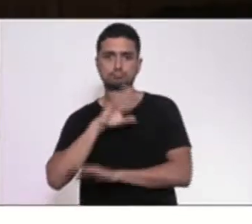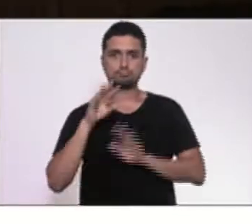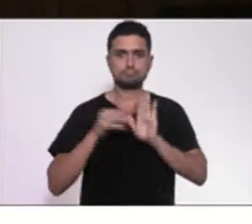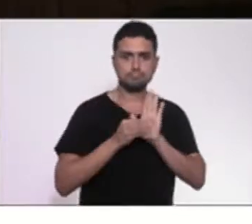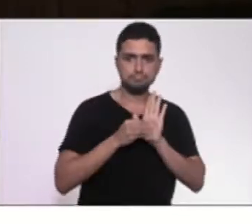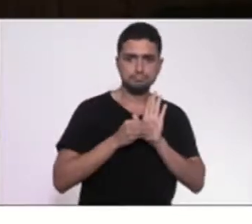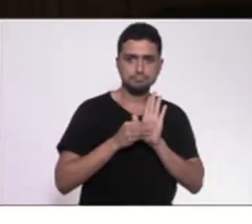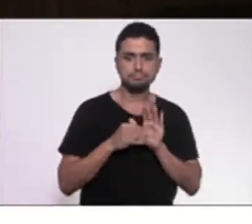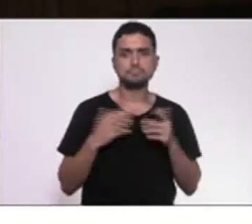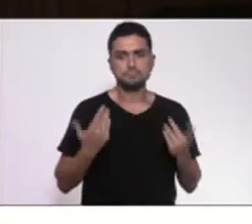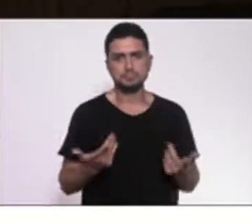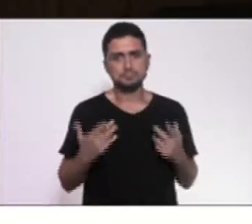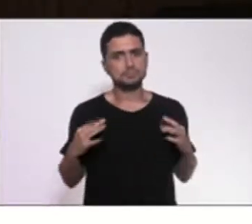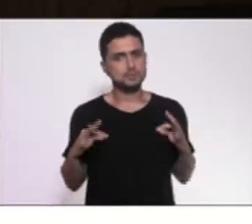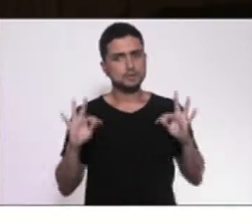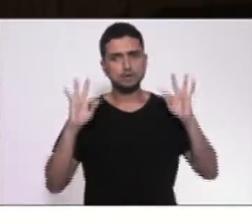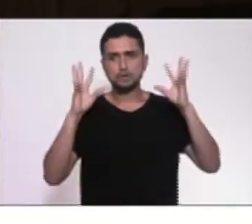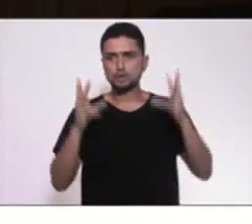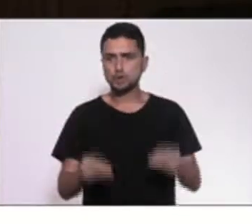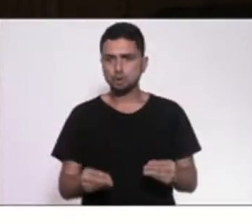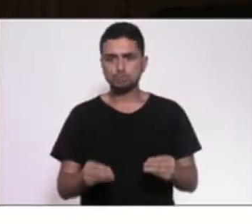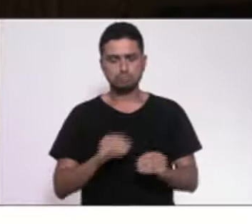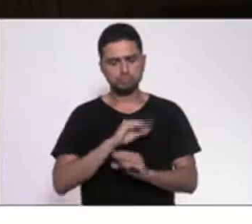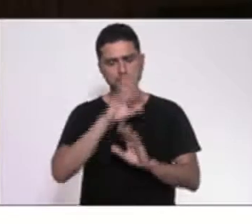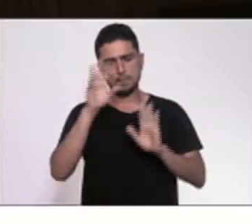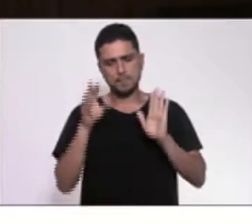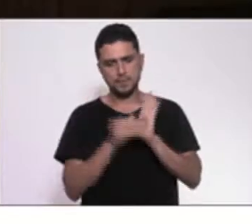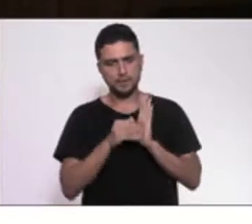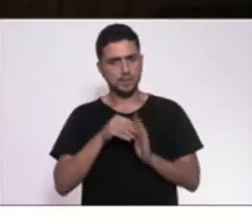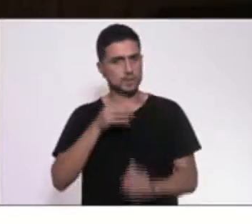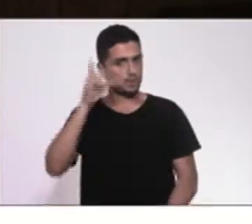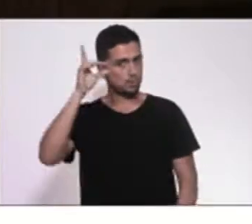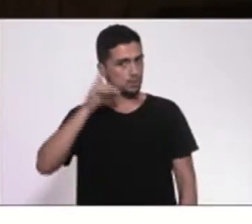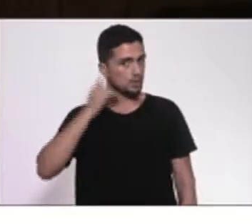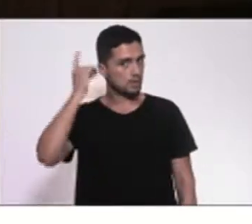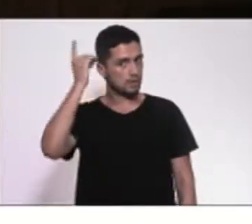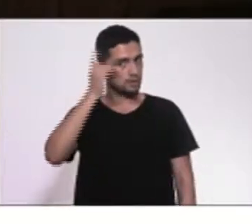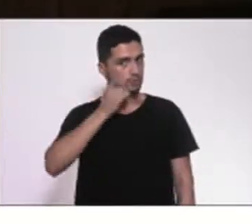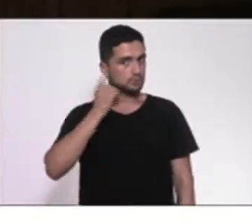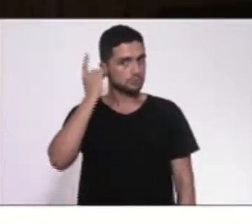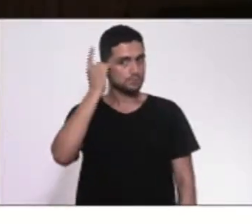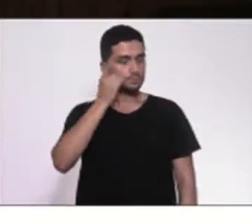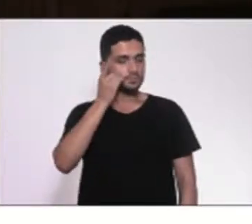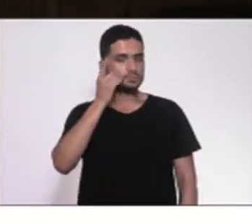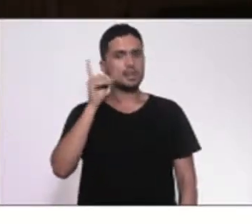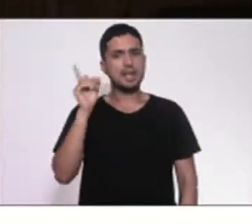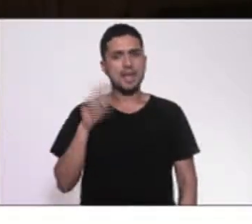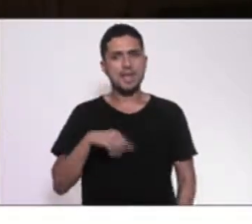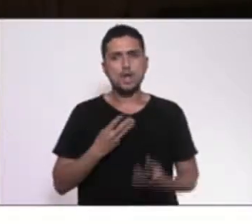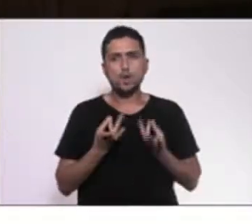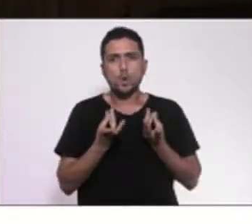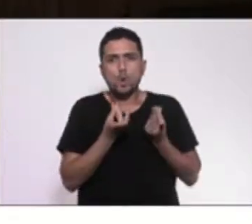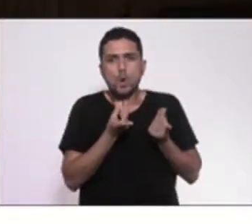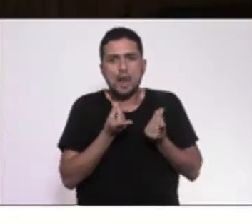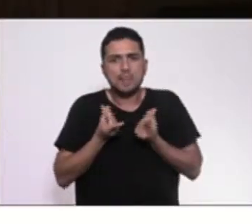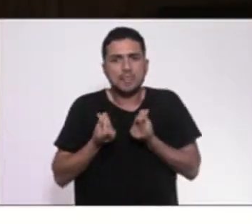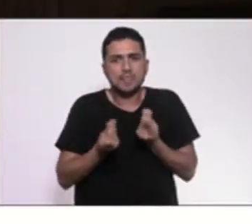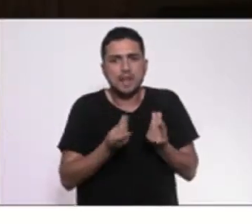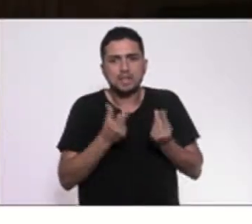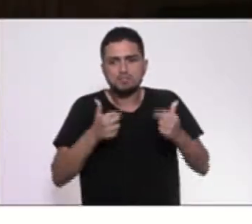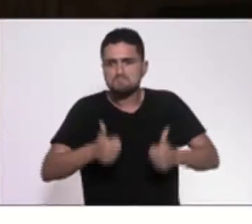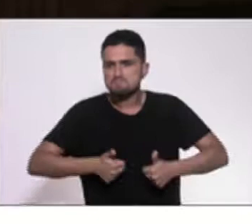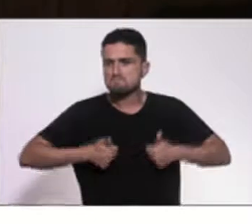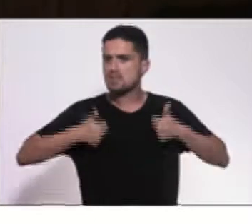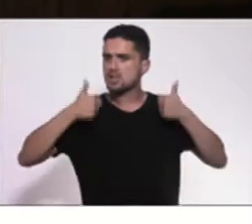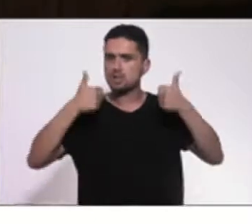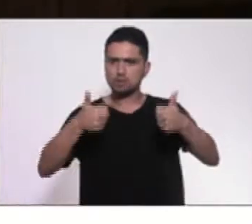E todos que emendaram o fizeram para qualificar melhor o projeto.